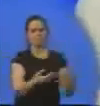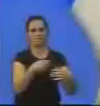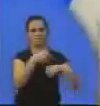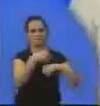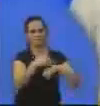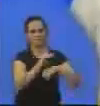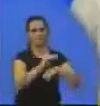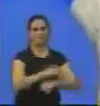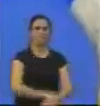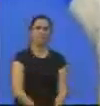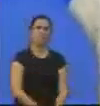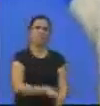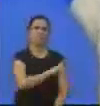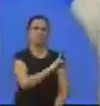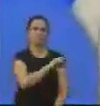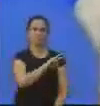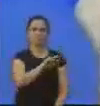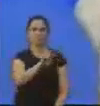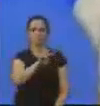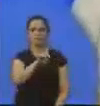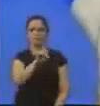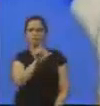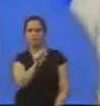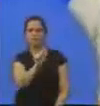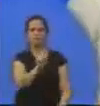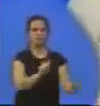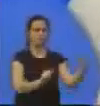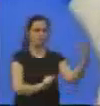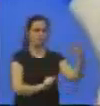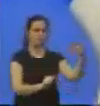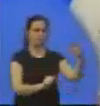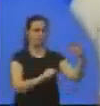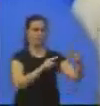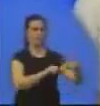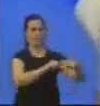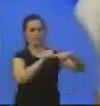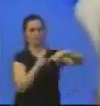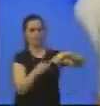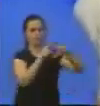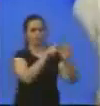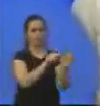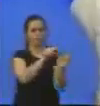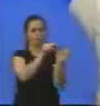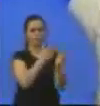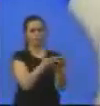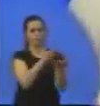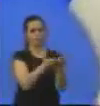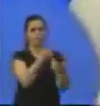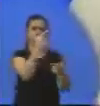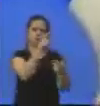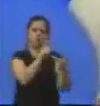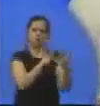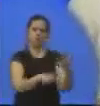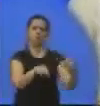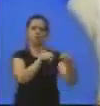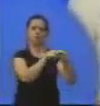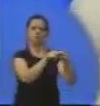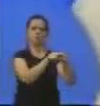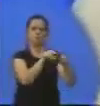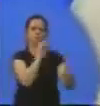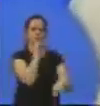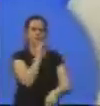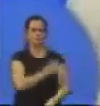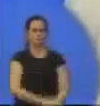derivada. Derivada segunda, nós podemos usar para estudar concavidade, mas também temos outras aplicações para ela. Vamos ver esse